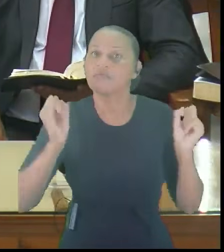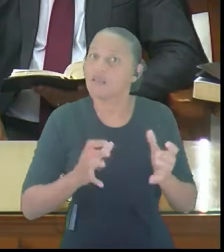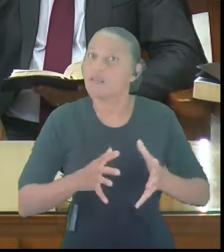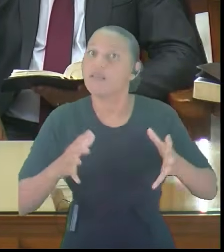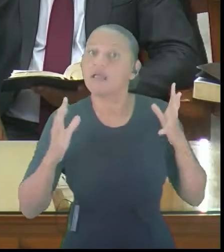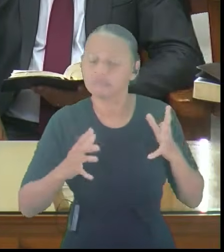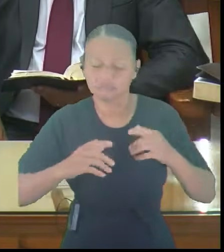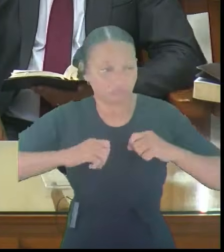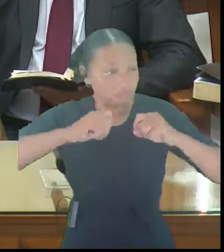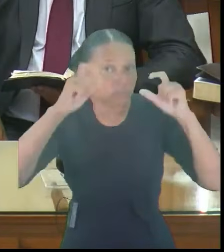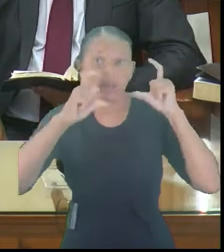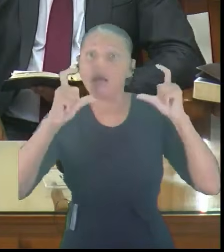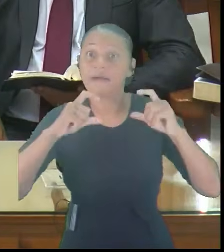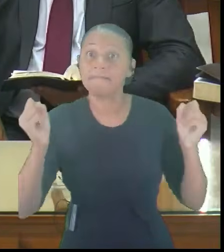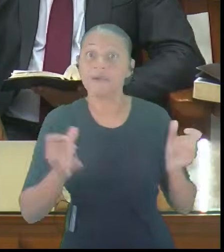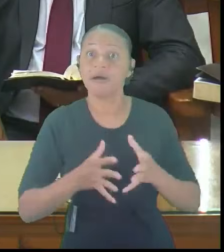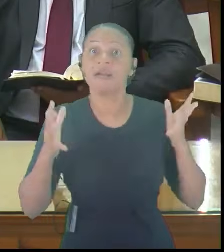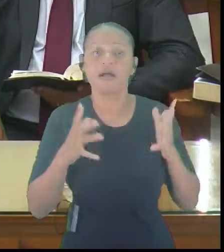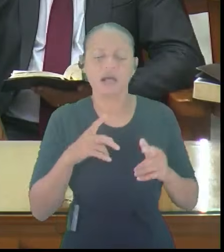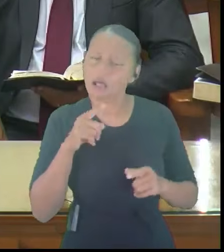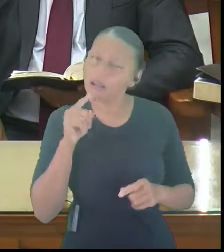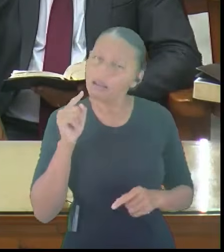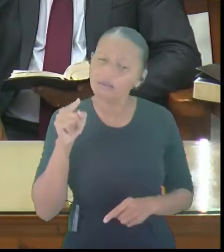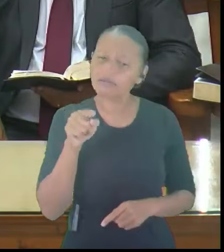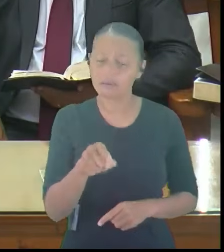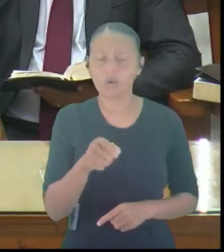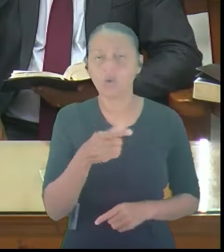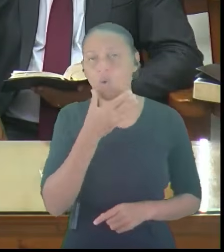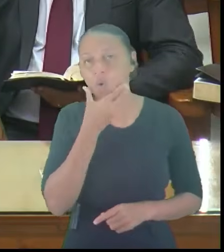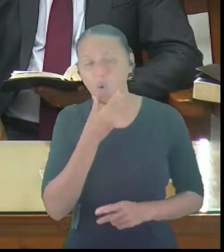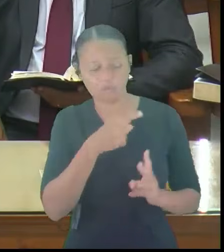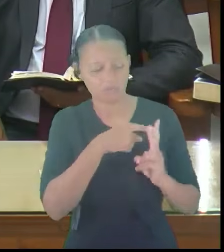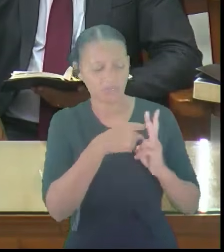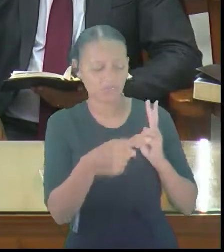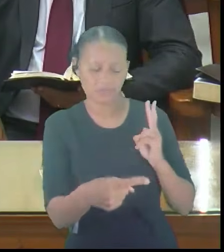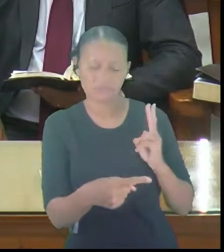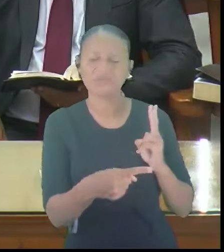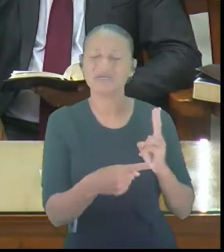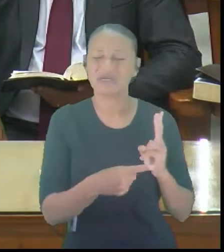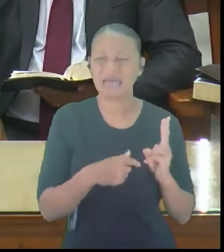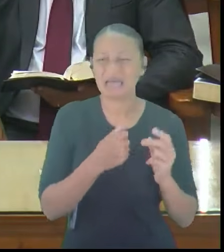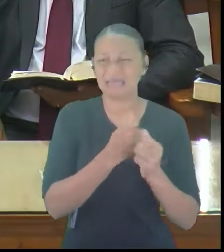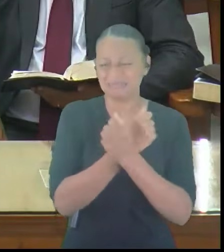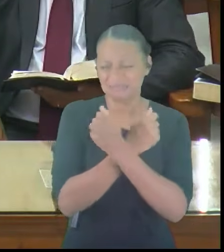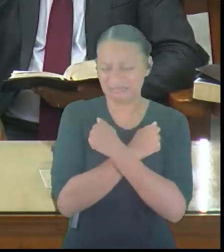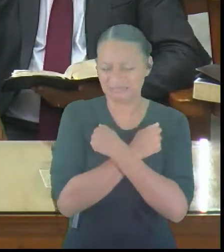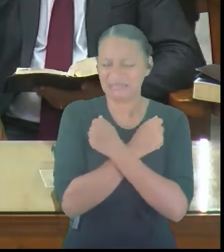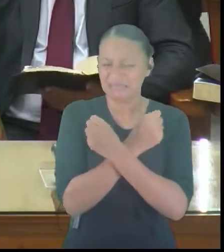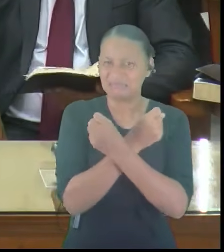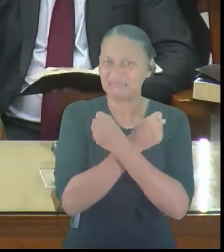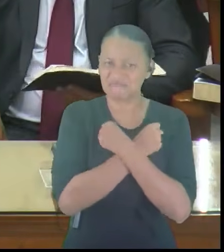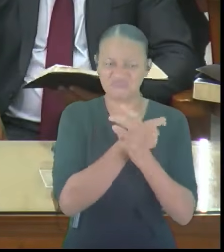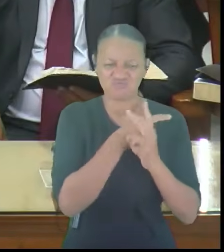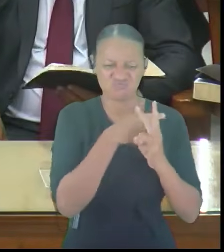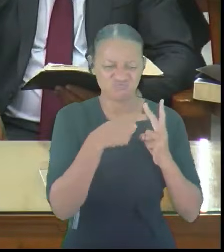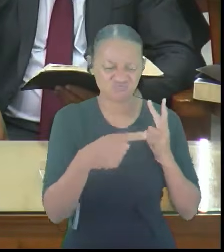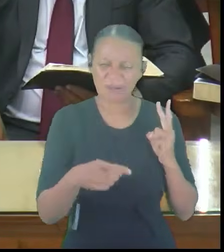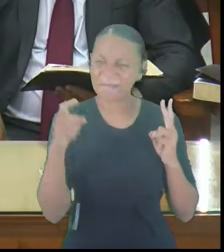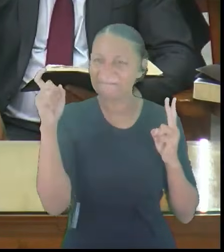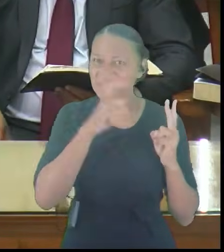mandou um despertamento de milagres ali. Quando Ananias e Safira aprontaram, Deus mandou um